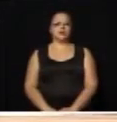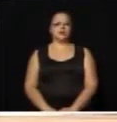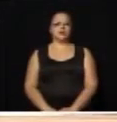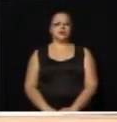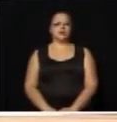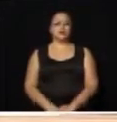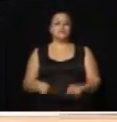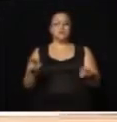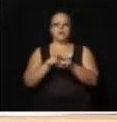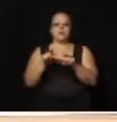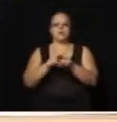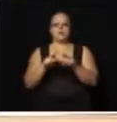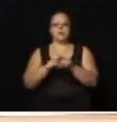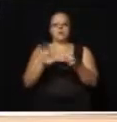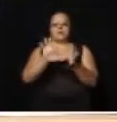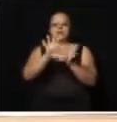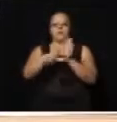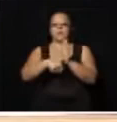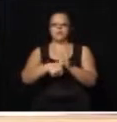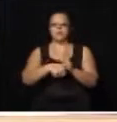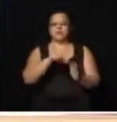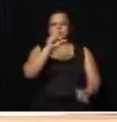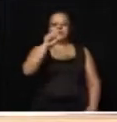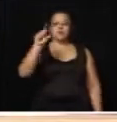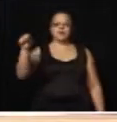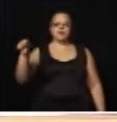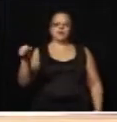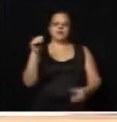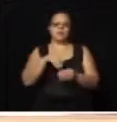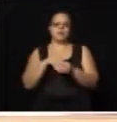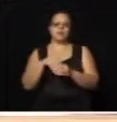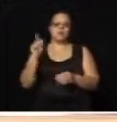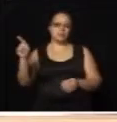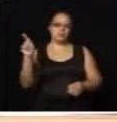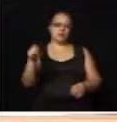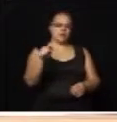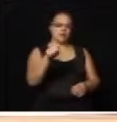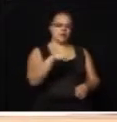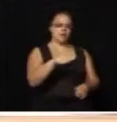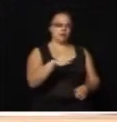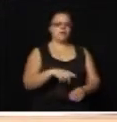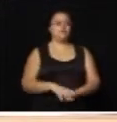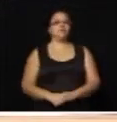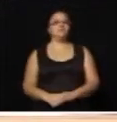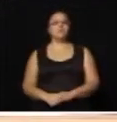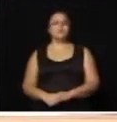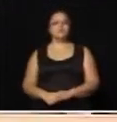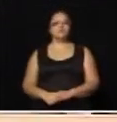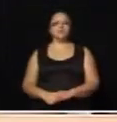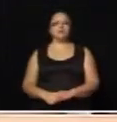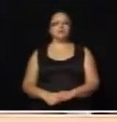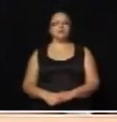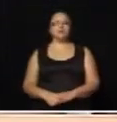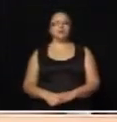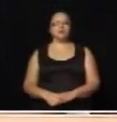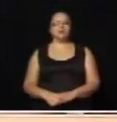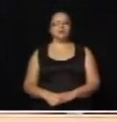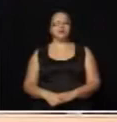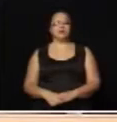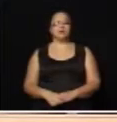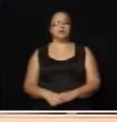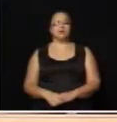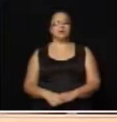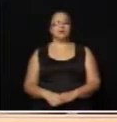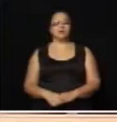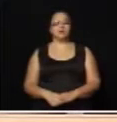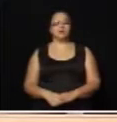como é que é possível isso senhor presidente é porque a cada eleição os lobos mudam de pele e se apresentam como